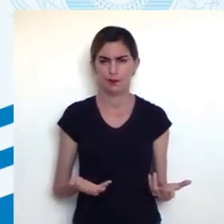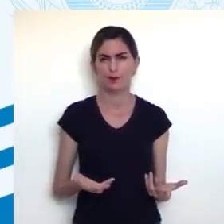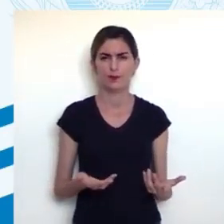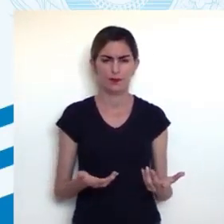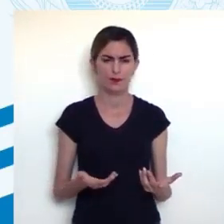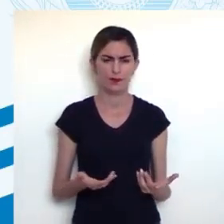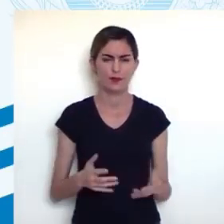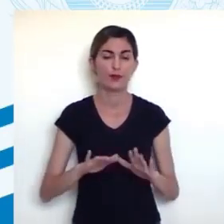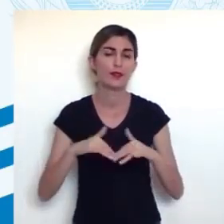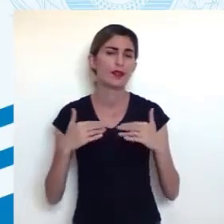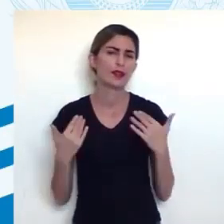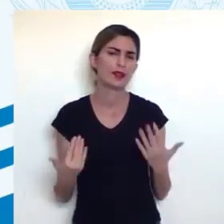levante, né? Então,